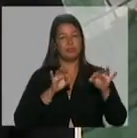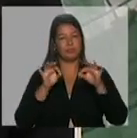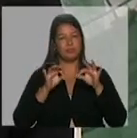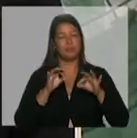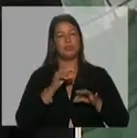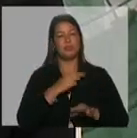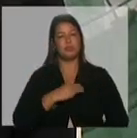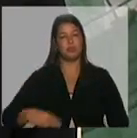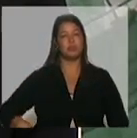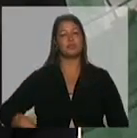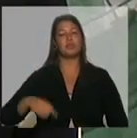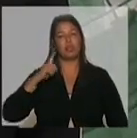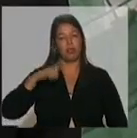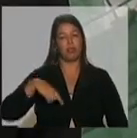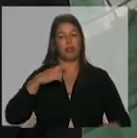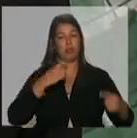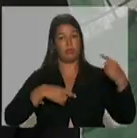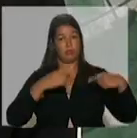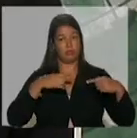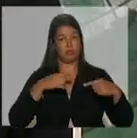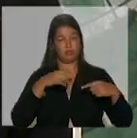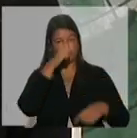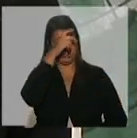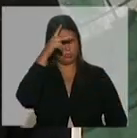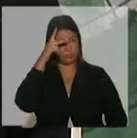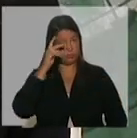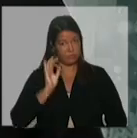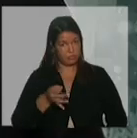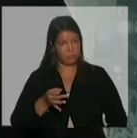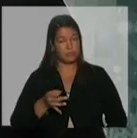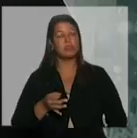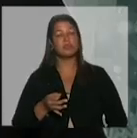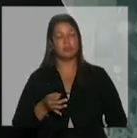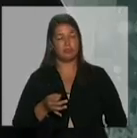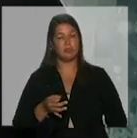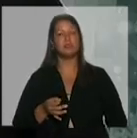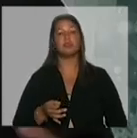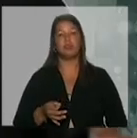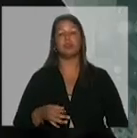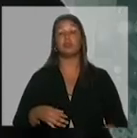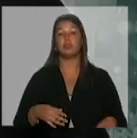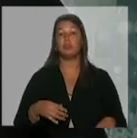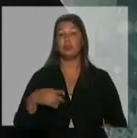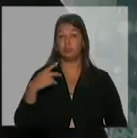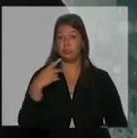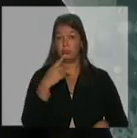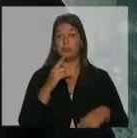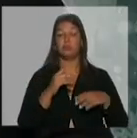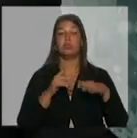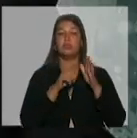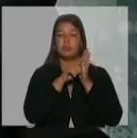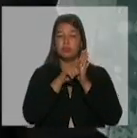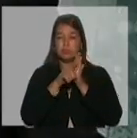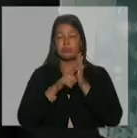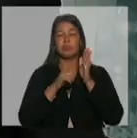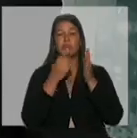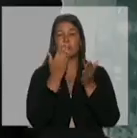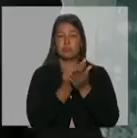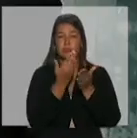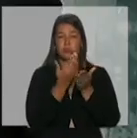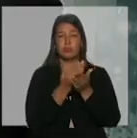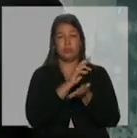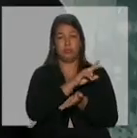o Ministério em políticas públicas? Perfeito, Fernanda. A EPE faz uma série de estudos, além de participar